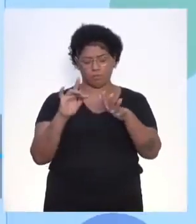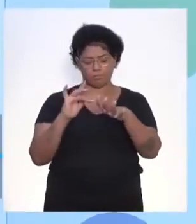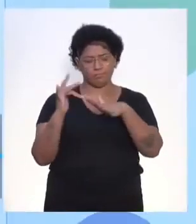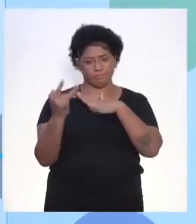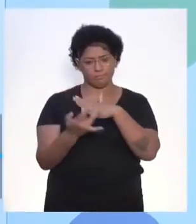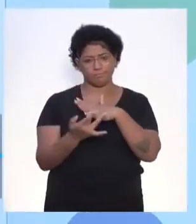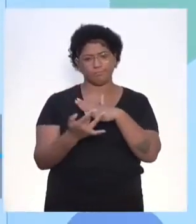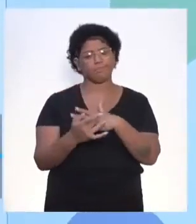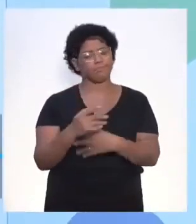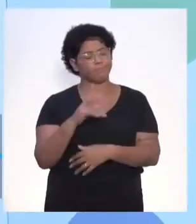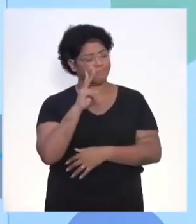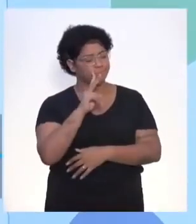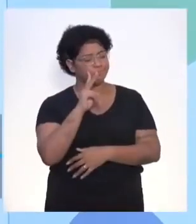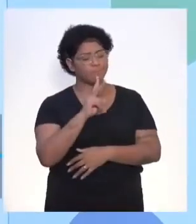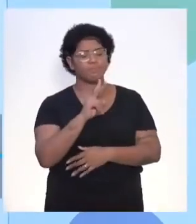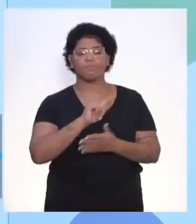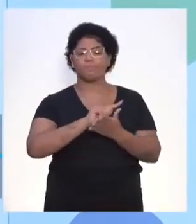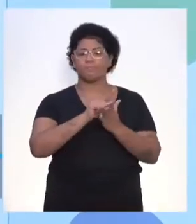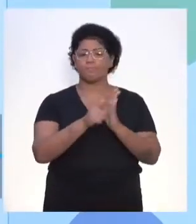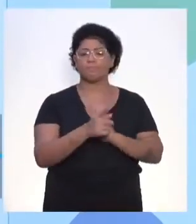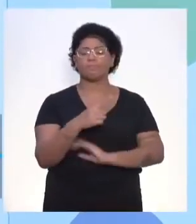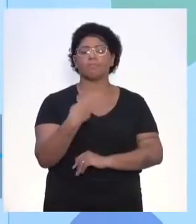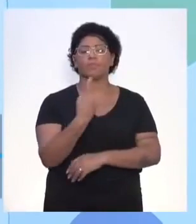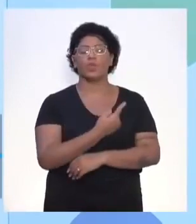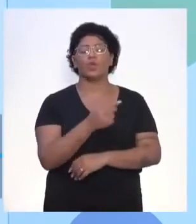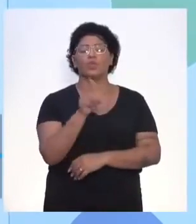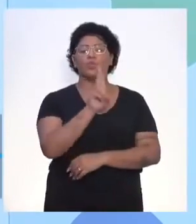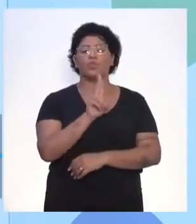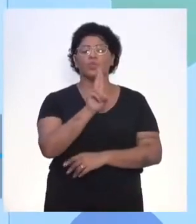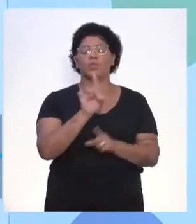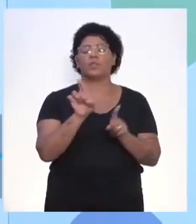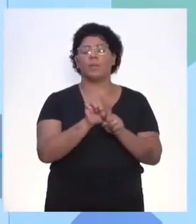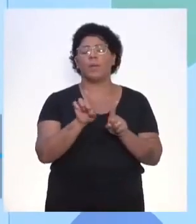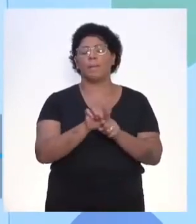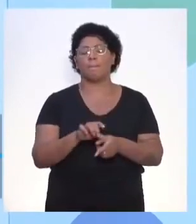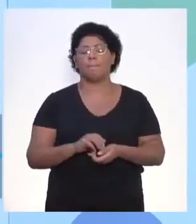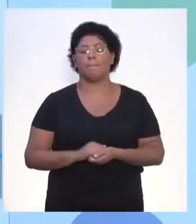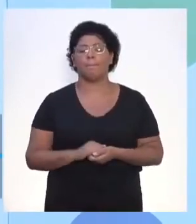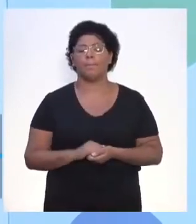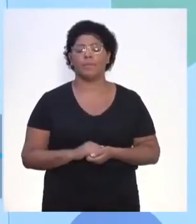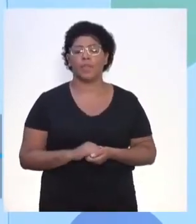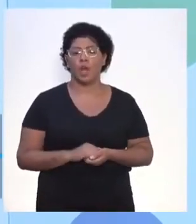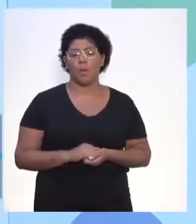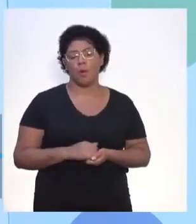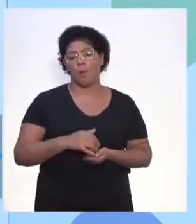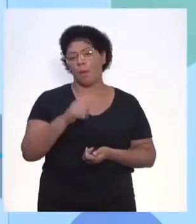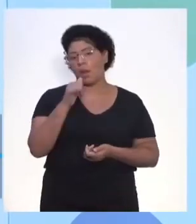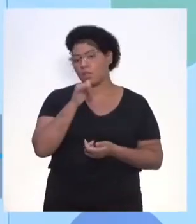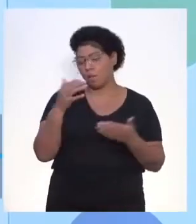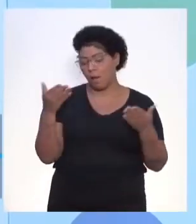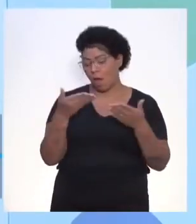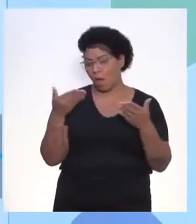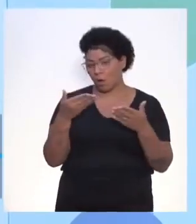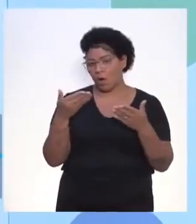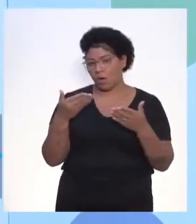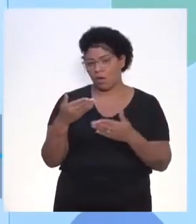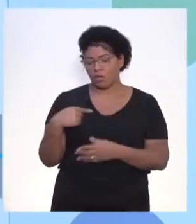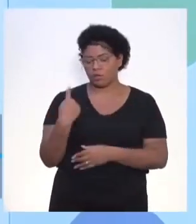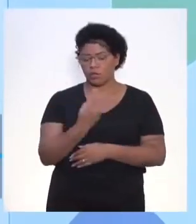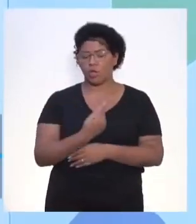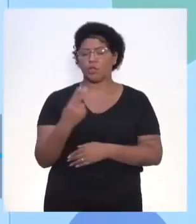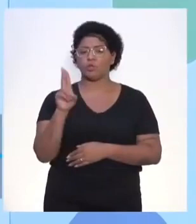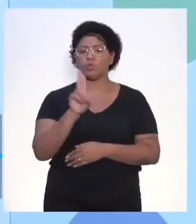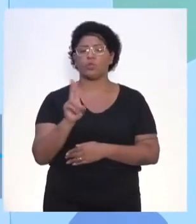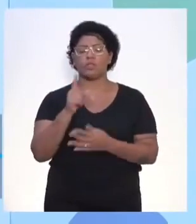são esses gêneros textuais que a gente costuma utilizar para descrever pessoas. Por exemplo, na nossa geração, nessa geração tecnológica, a gente utiliza muito a